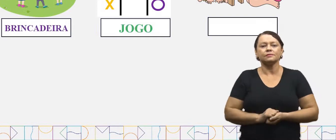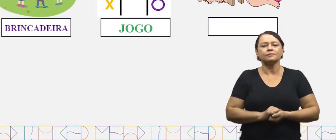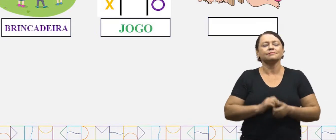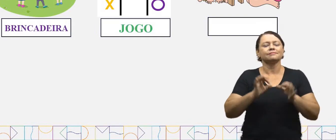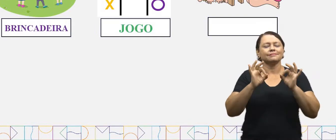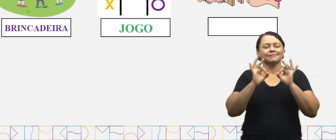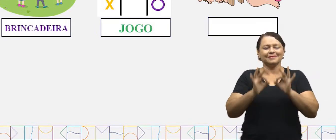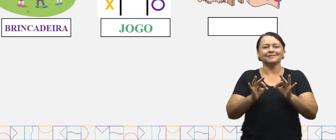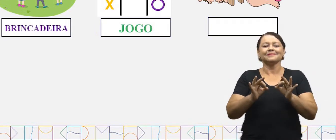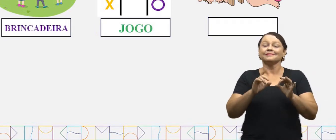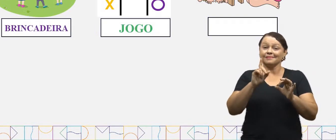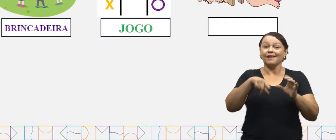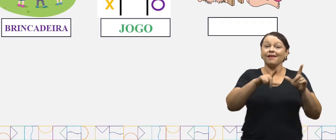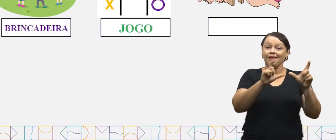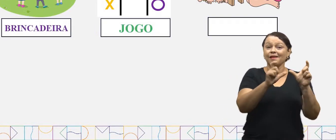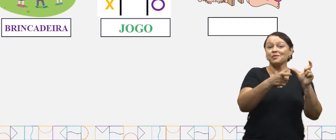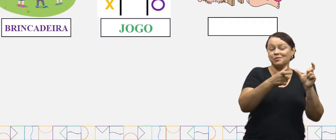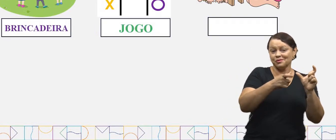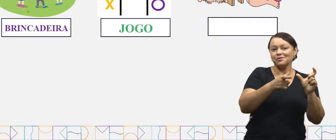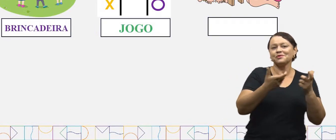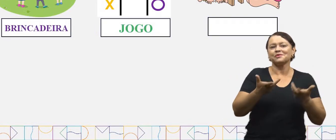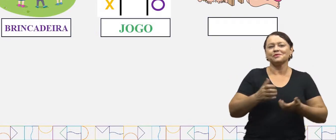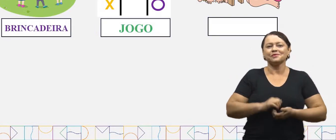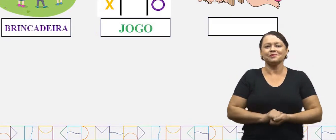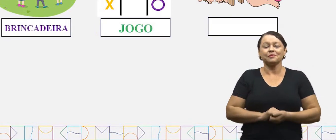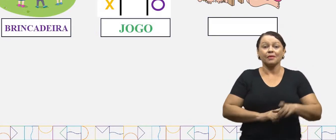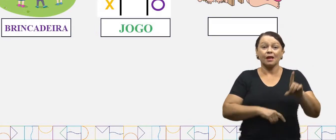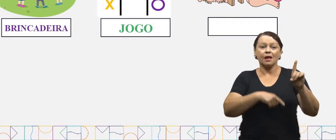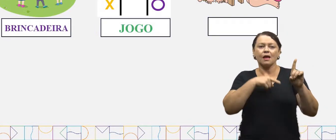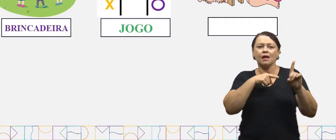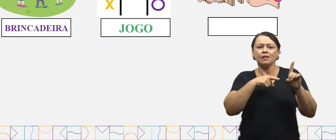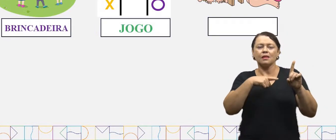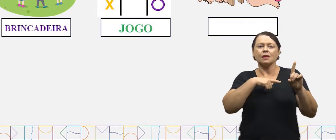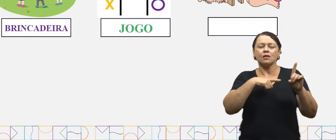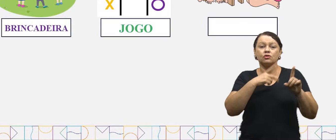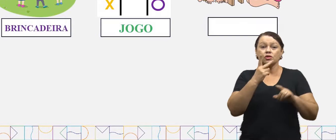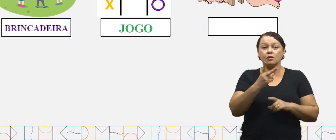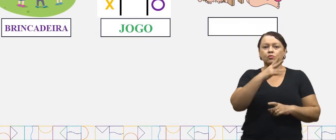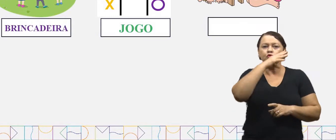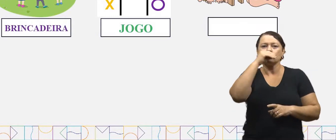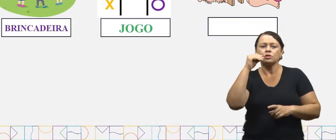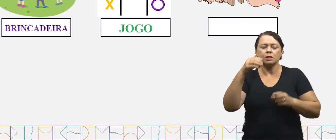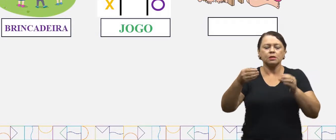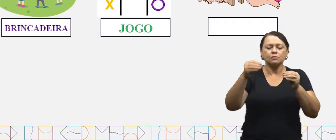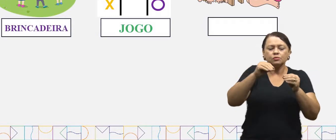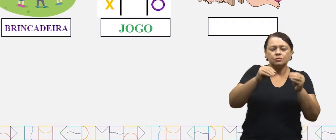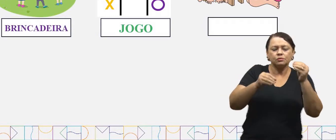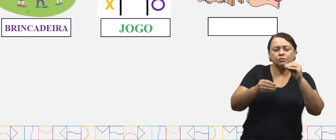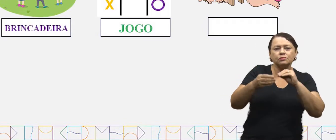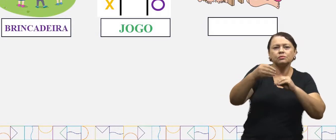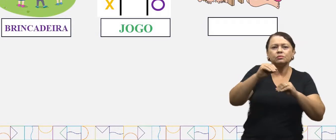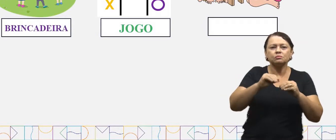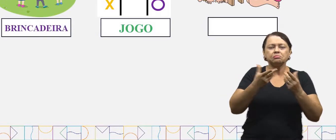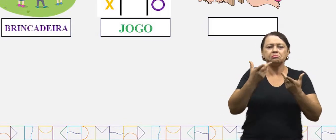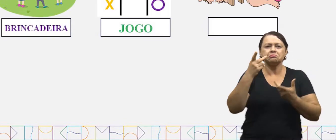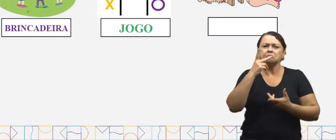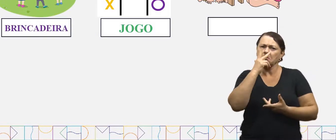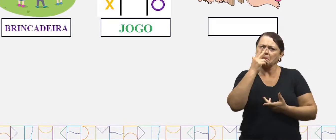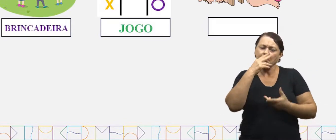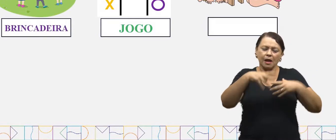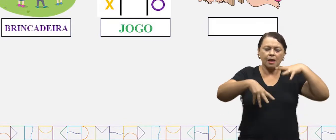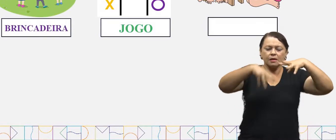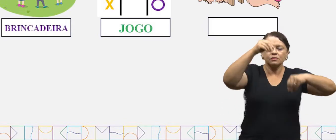é um jogo. Alternativa D, nós temos 2 crianças montando, aparentemente, um castelo. E aí,